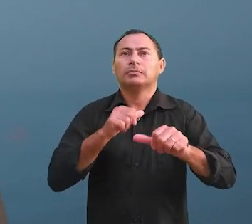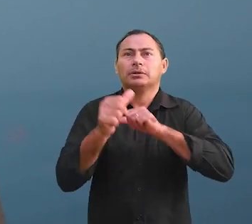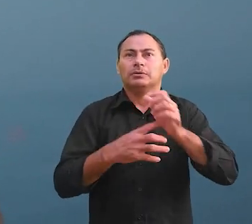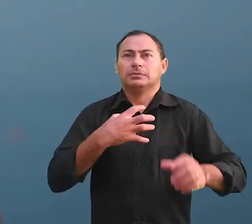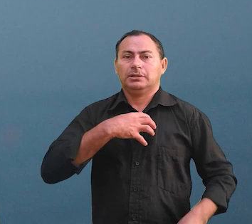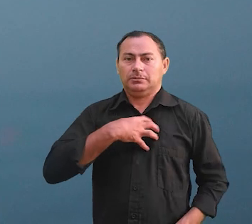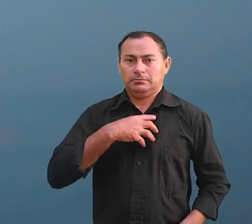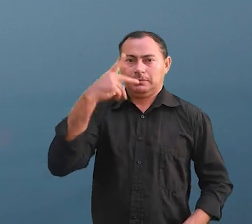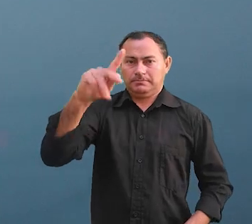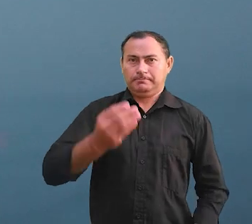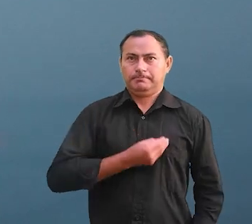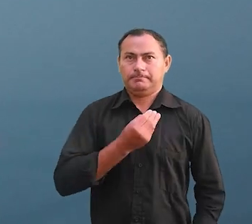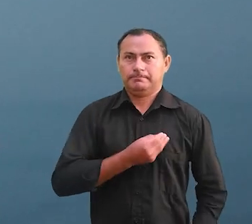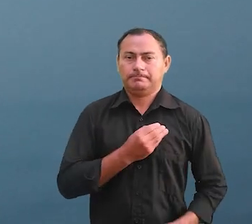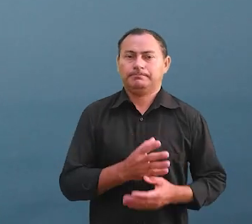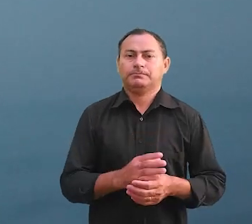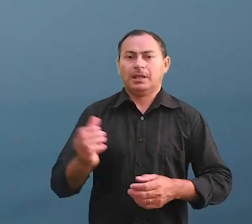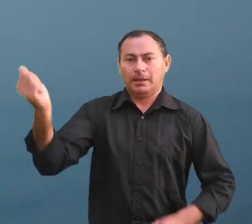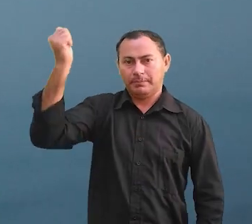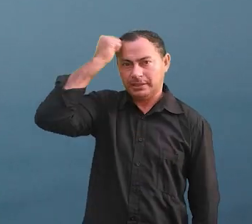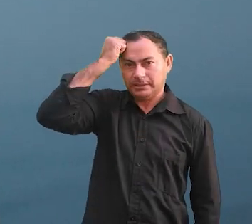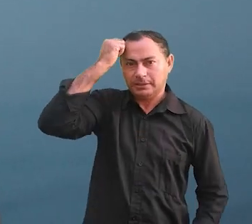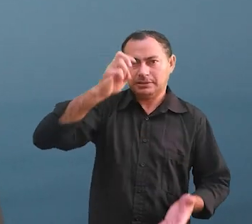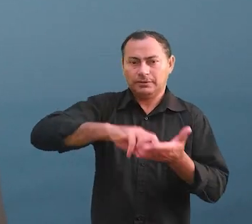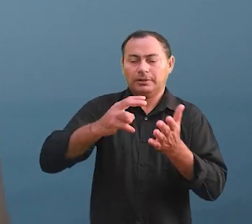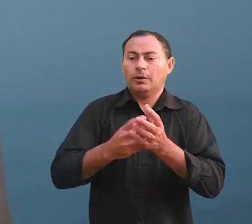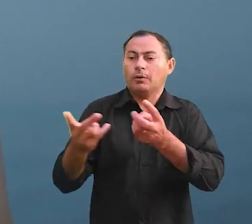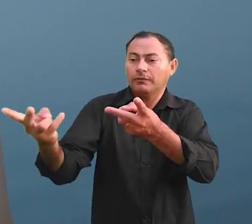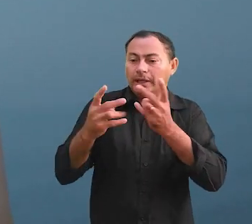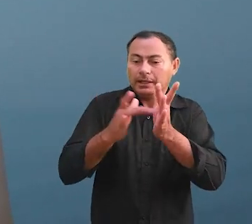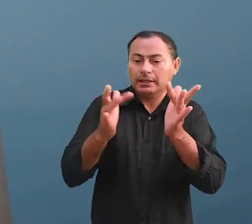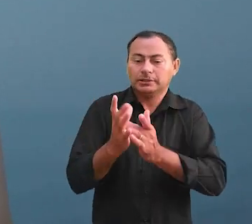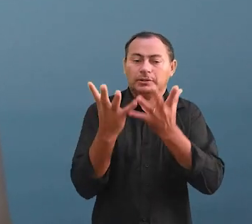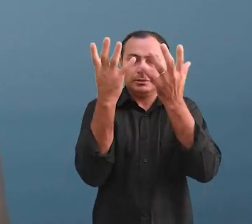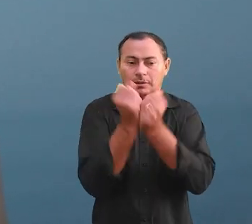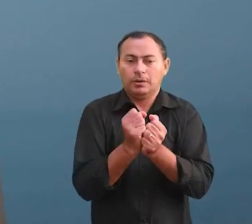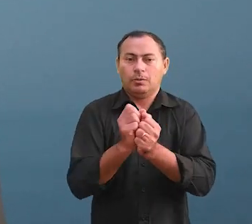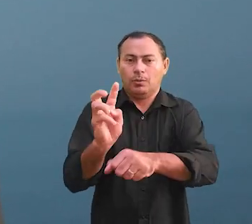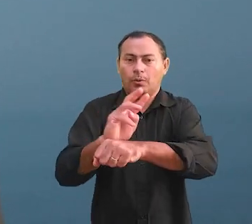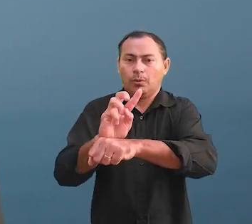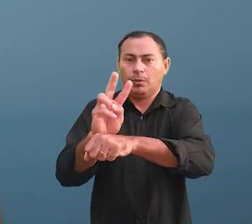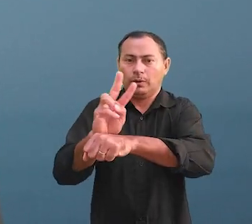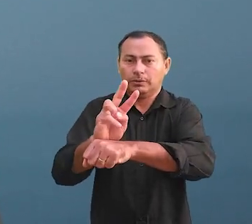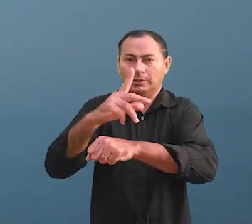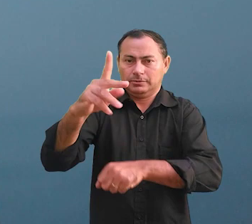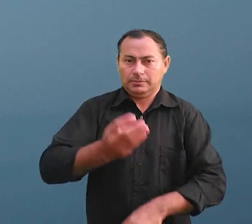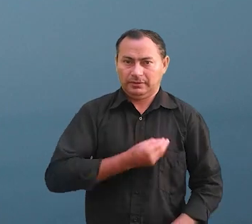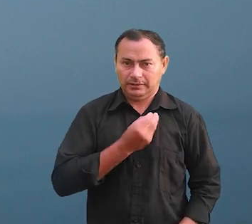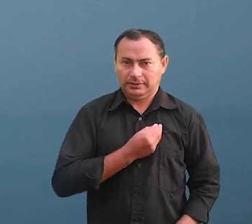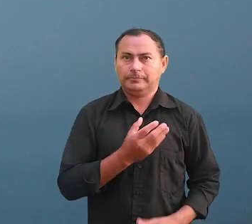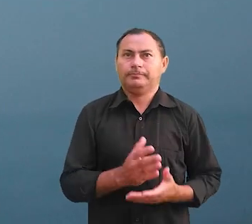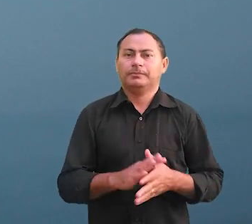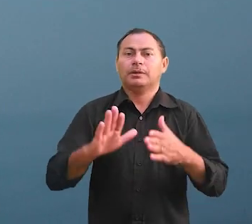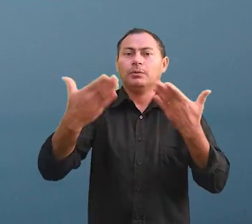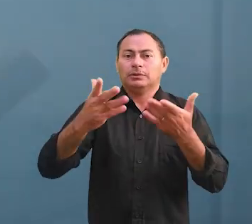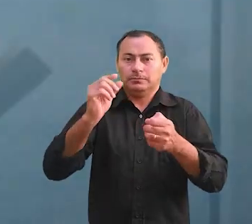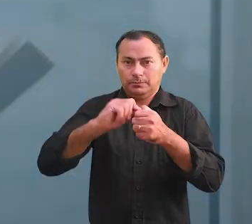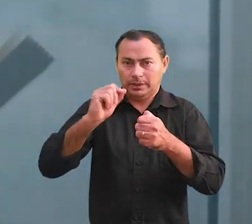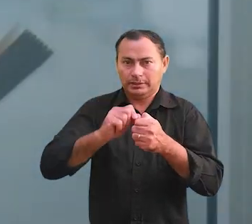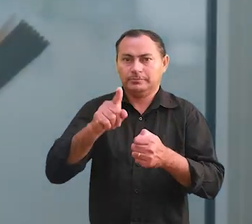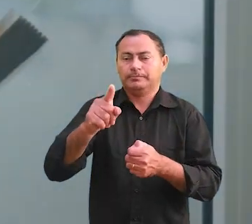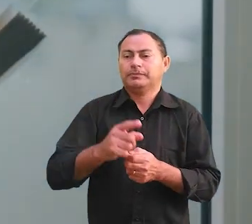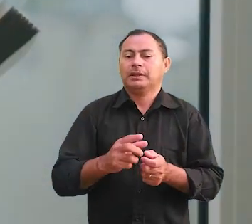vontade mudar o sentido da sua vida arrependimento quer dizer convidado Cristo assumir o controle da sua vida e